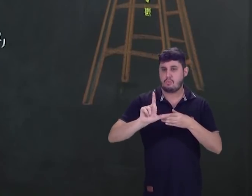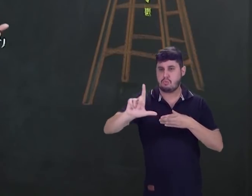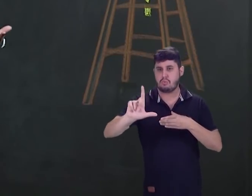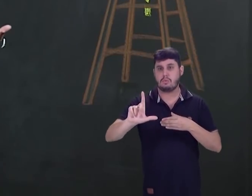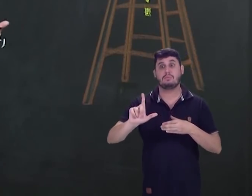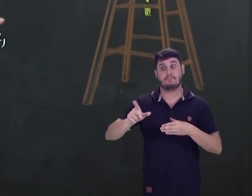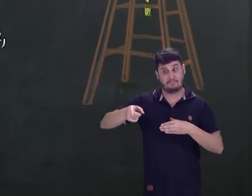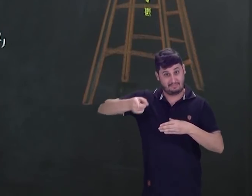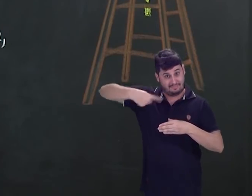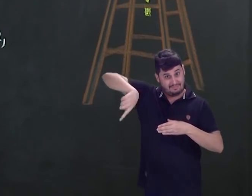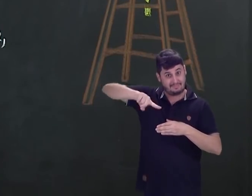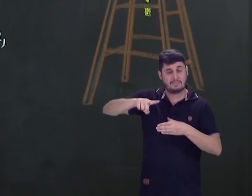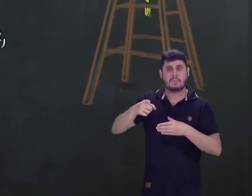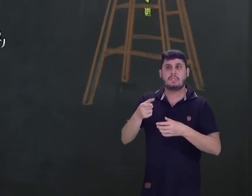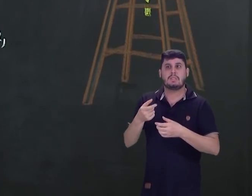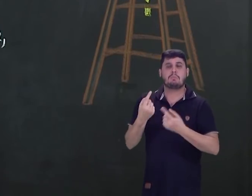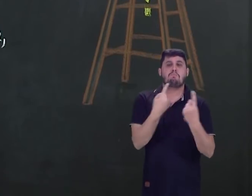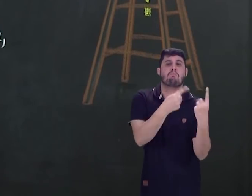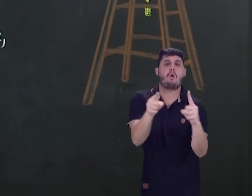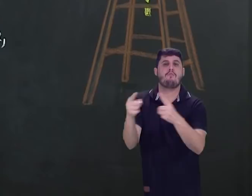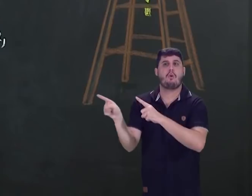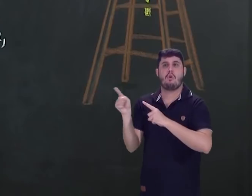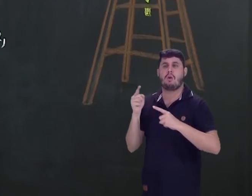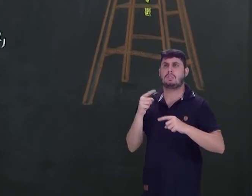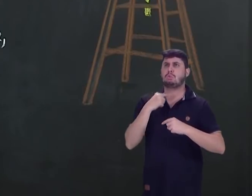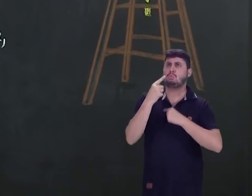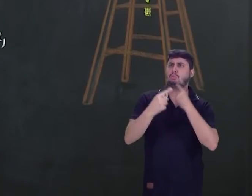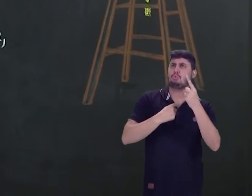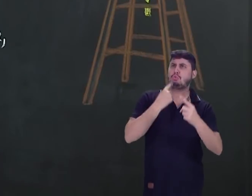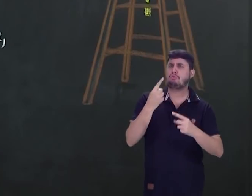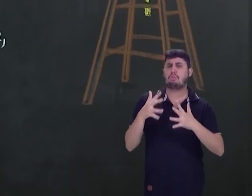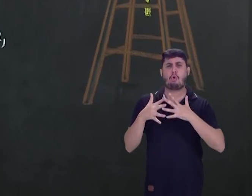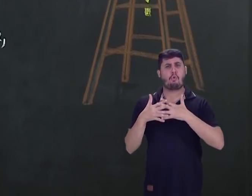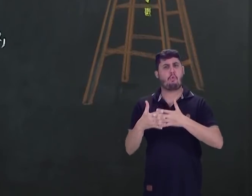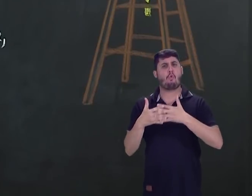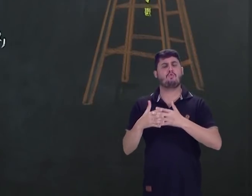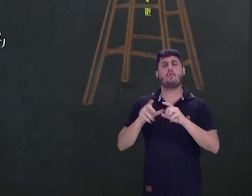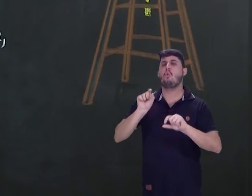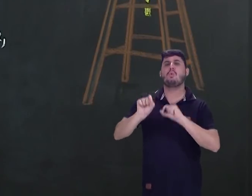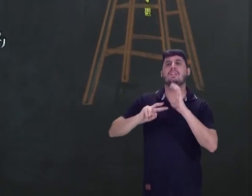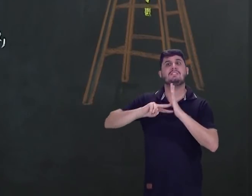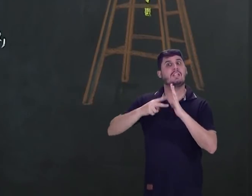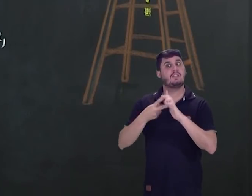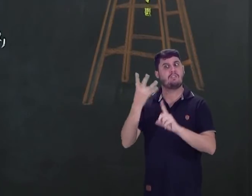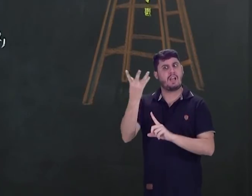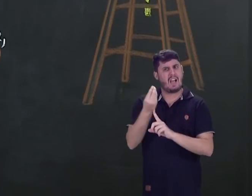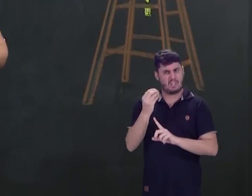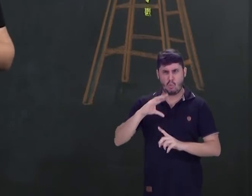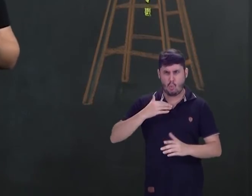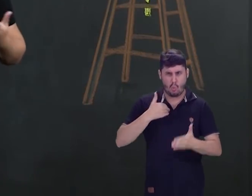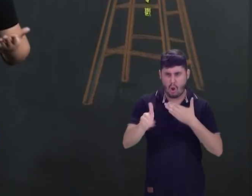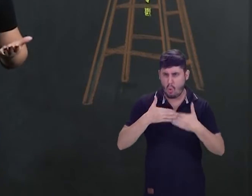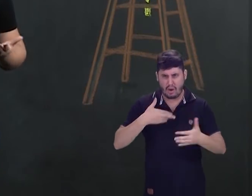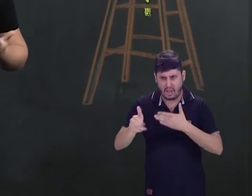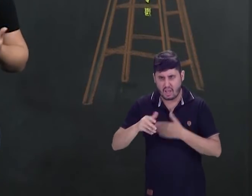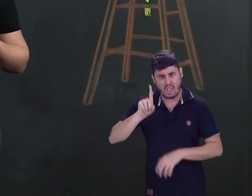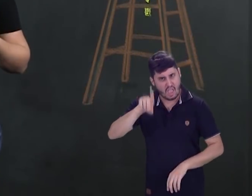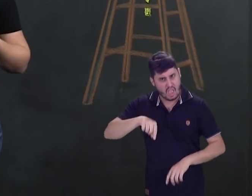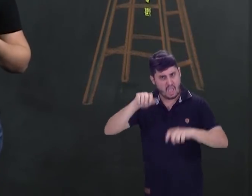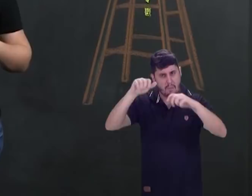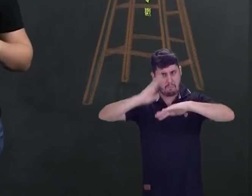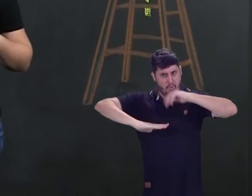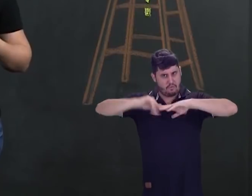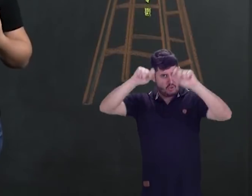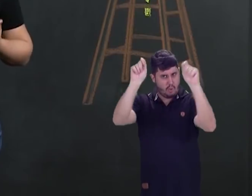inovações todas provocaram essas dúvidas, né? Essas confusões do que é realmente arte. Tudo é arte, qualquer pessoa pode